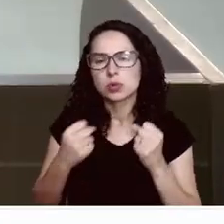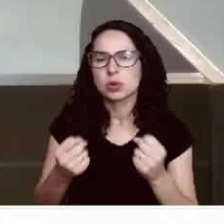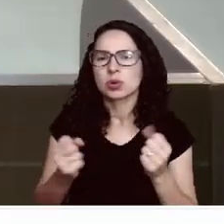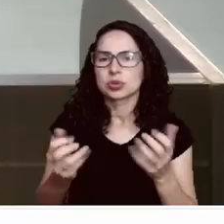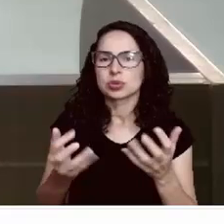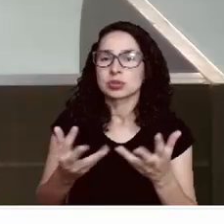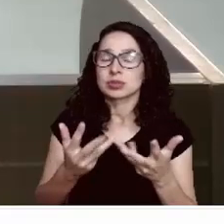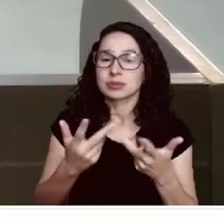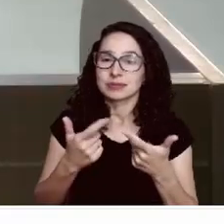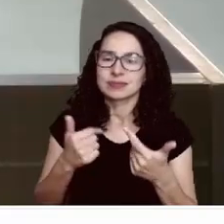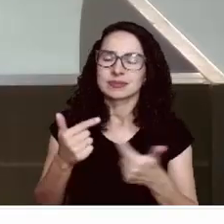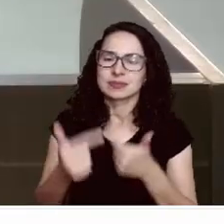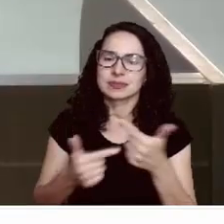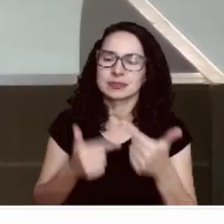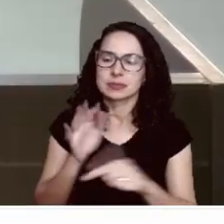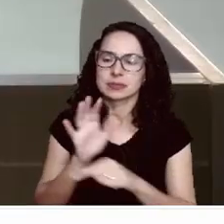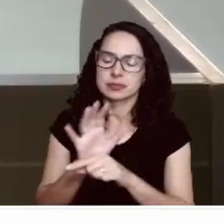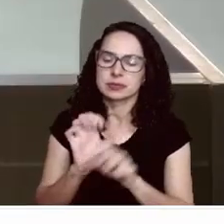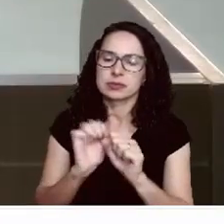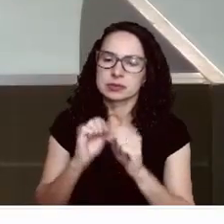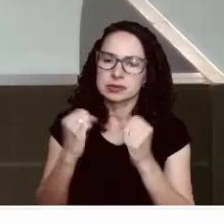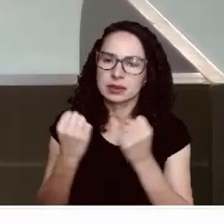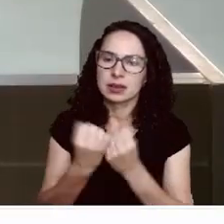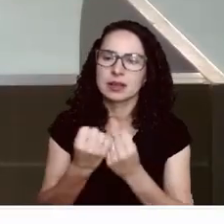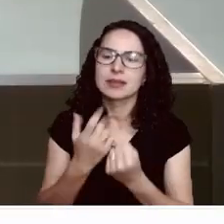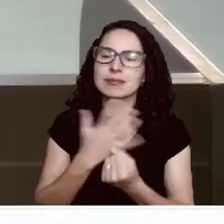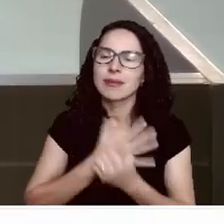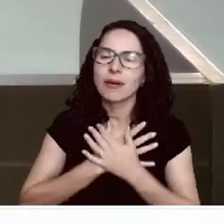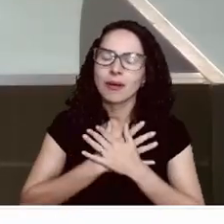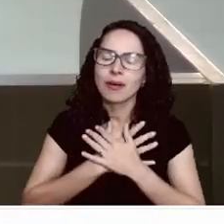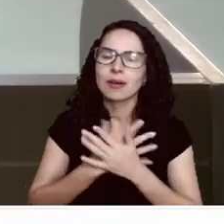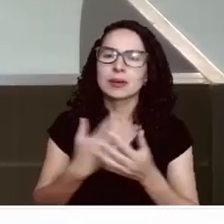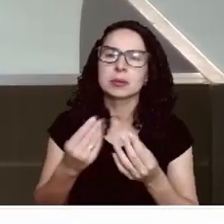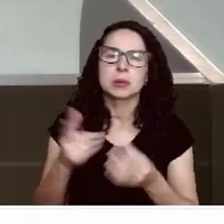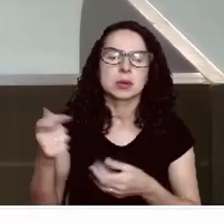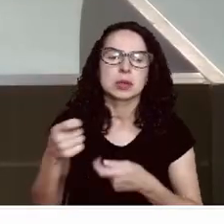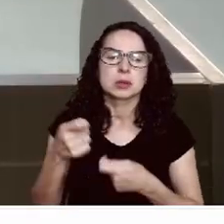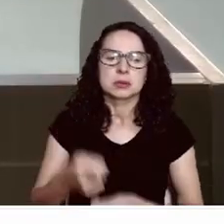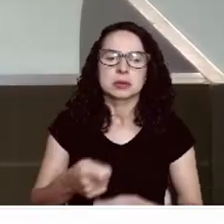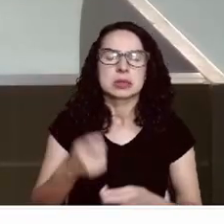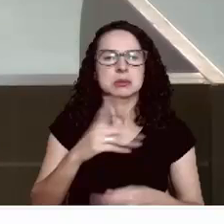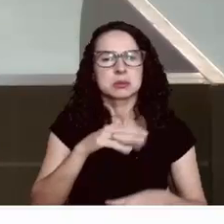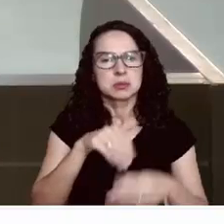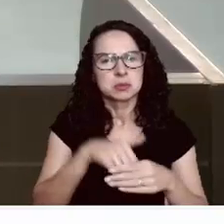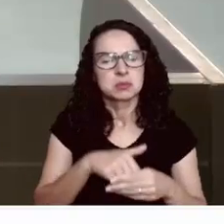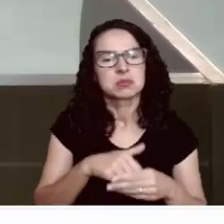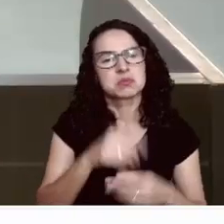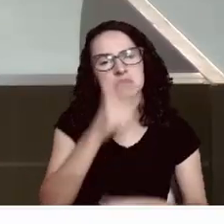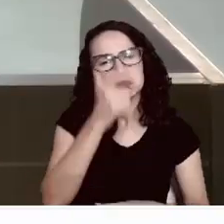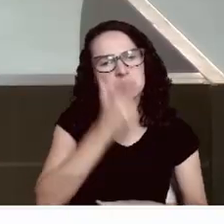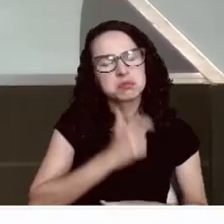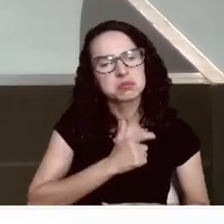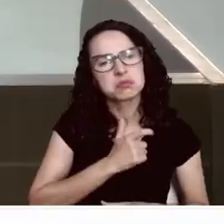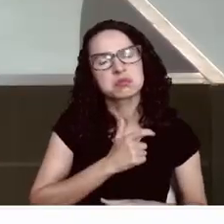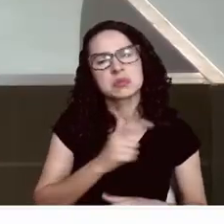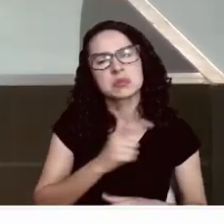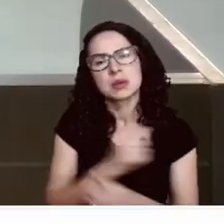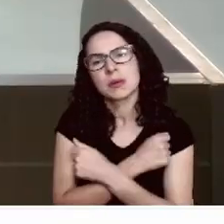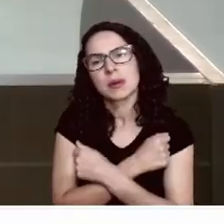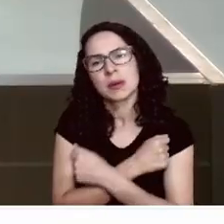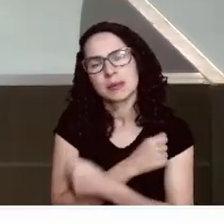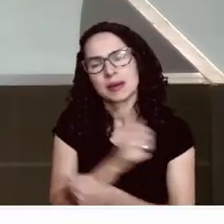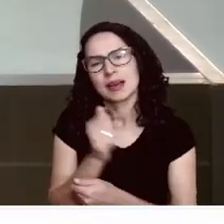trabalho social, e eu gostava muito dele, da firmeza dele na sua votação, ele tinha personalidade. Então, um abraço para o Arrozinho que está acompanhando a